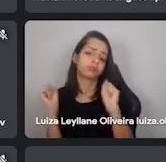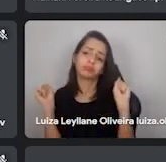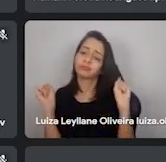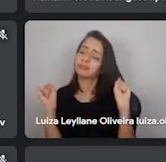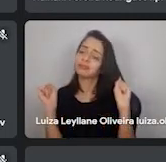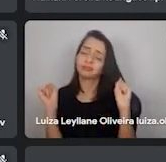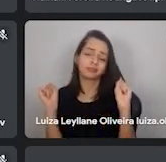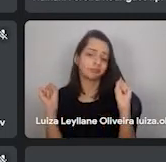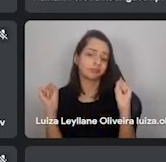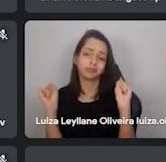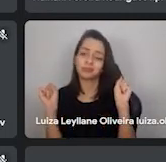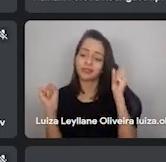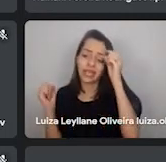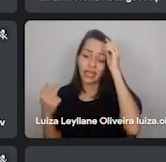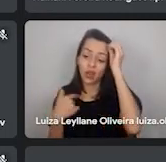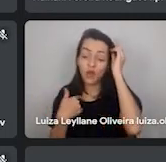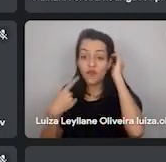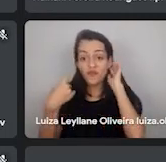Não tem como.